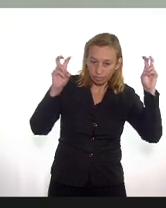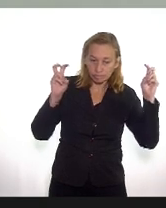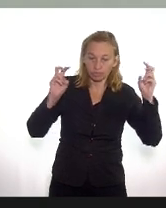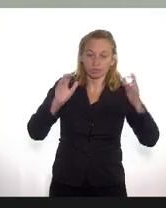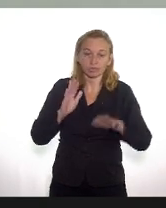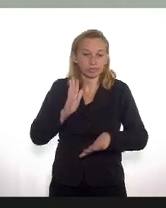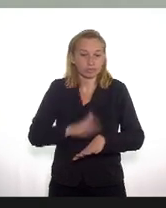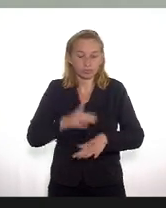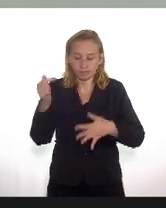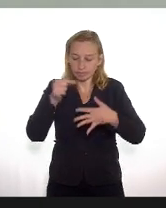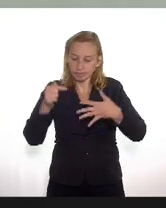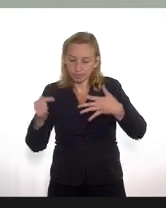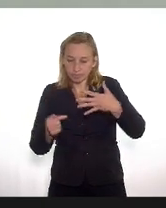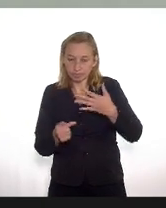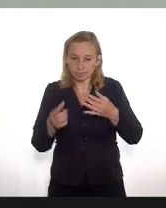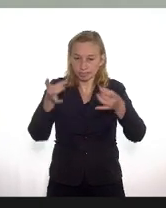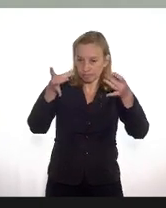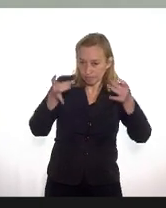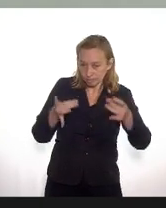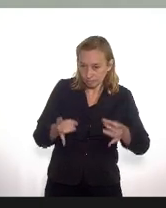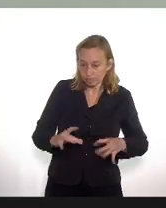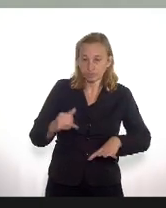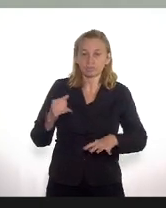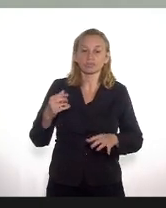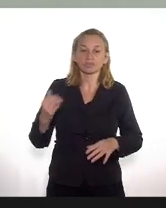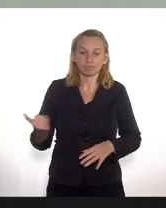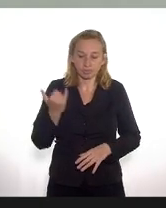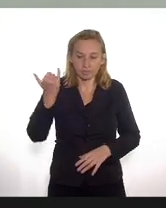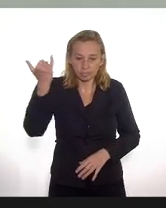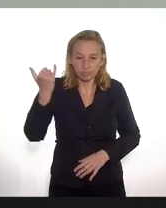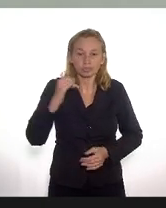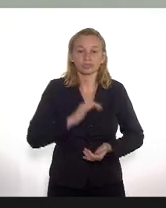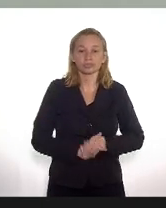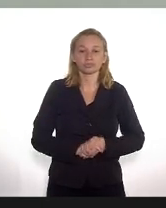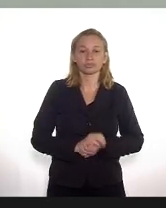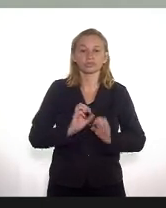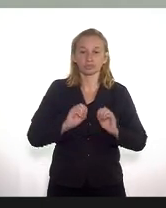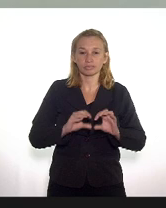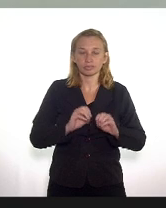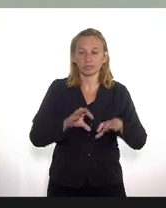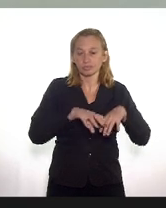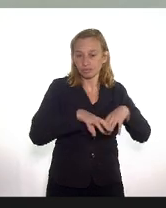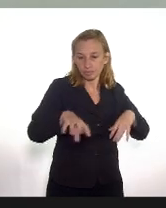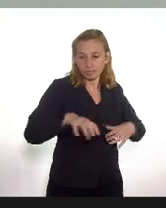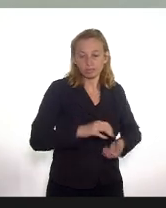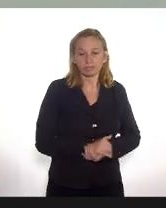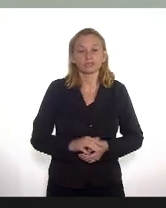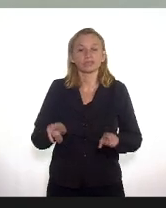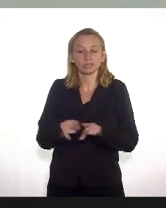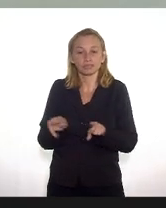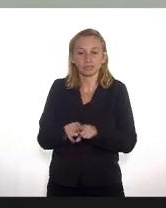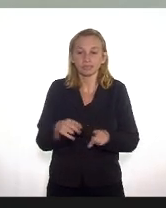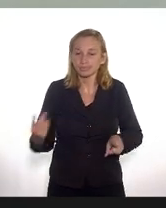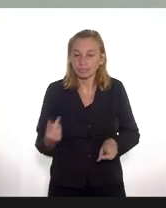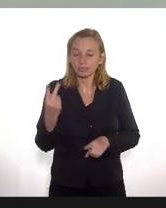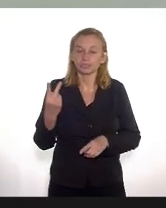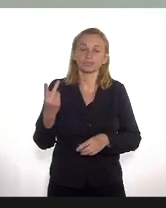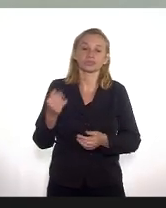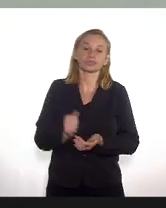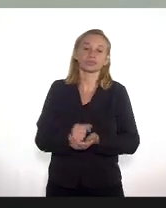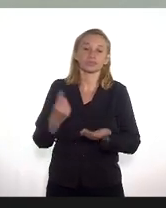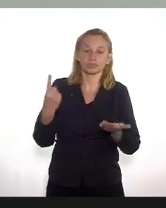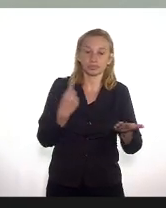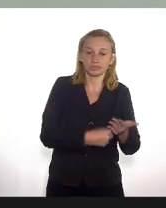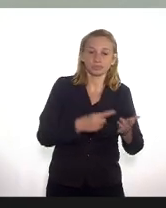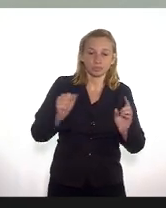mais detalhada sobre essa modalidade tão importante que é a modalidade do ensino à distância. Nós também valorizamos muito o